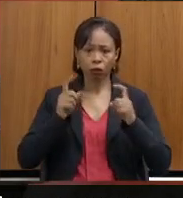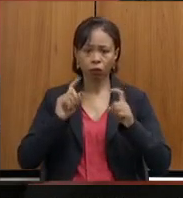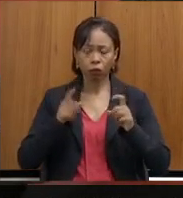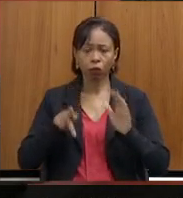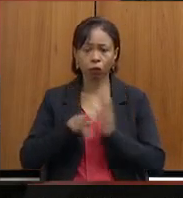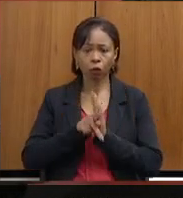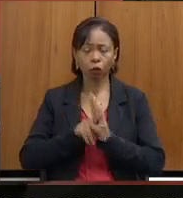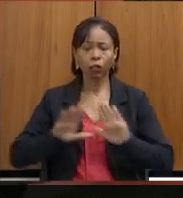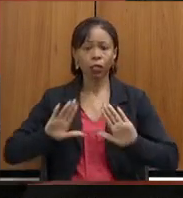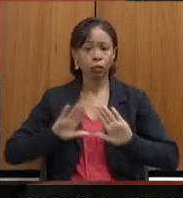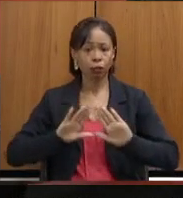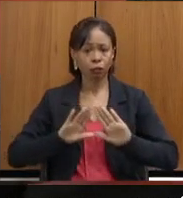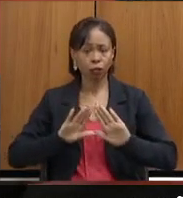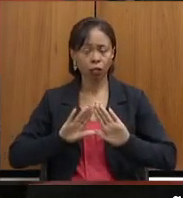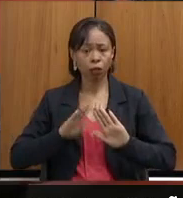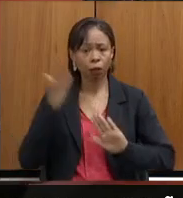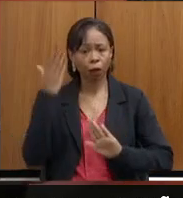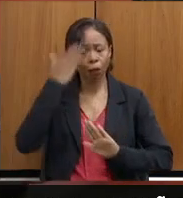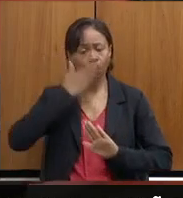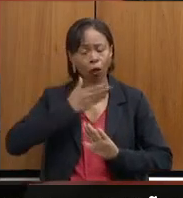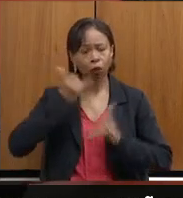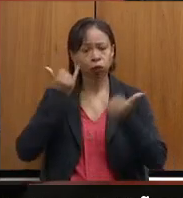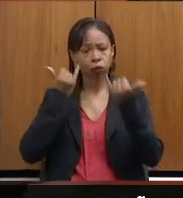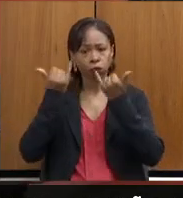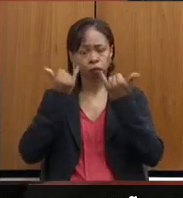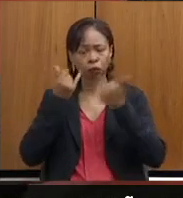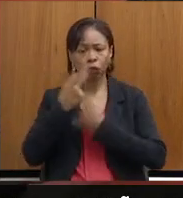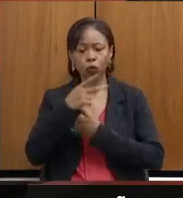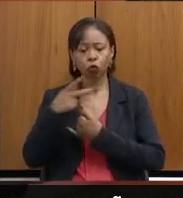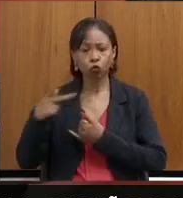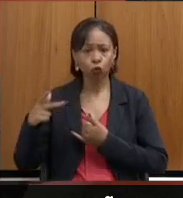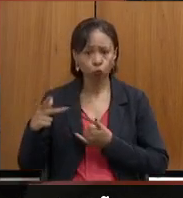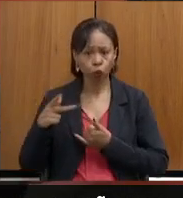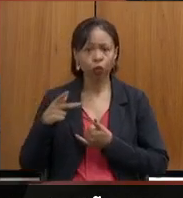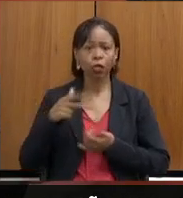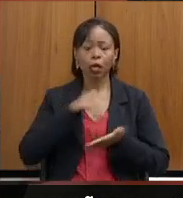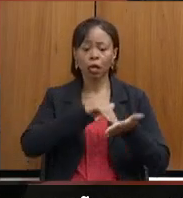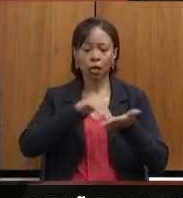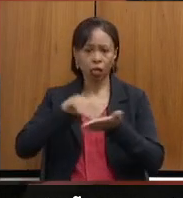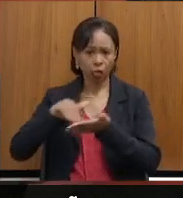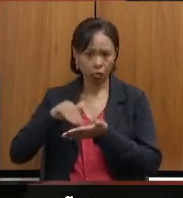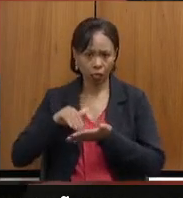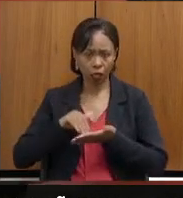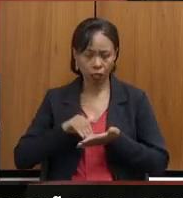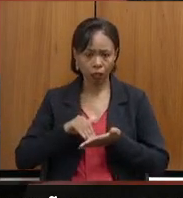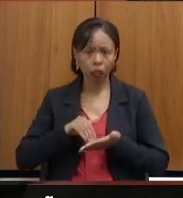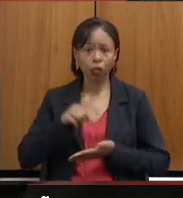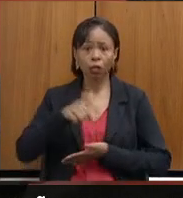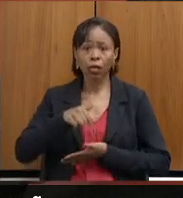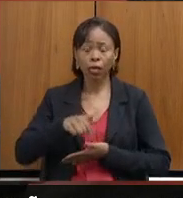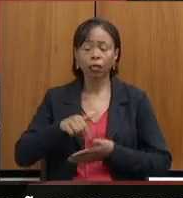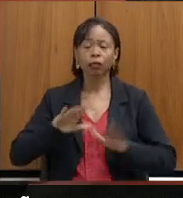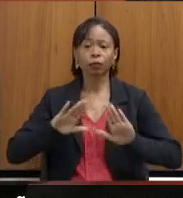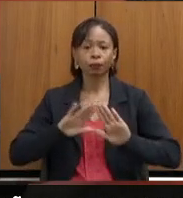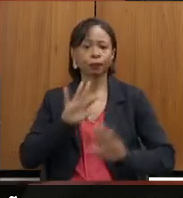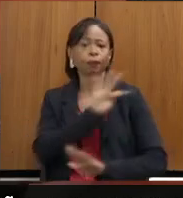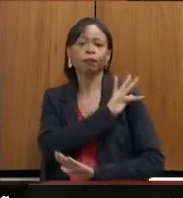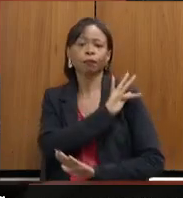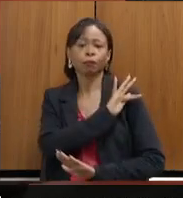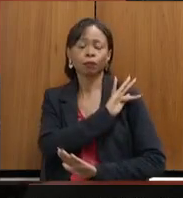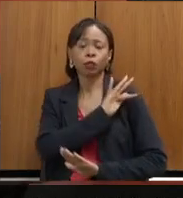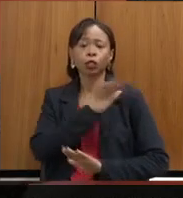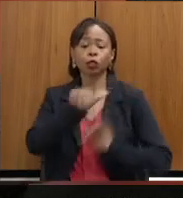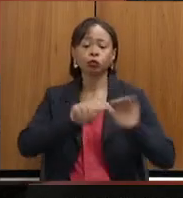da Assembleia para prestar informações sobre a gestão de suas respectivas áreas nesta edição do Assembléia fiscaliza as